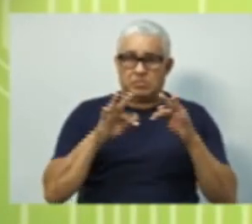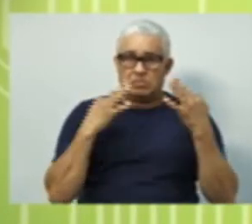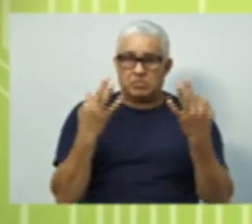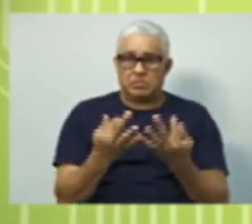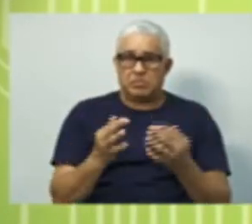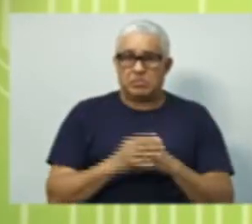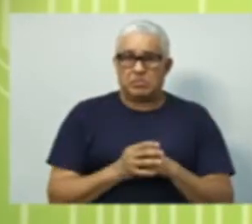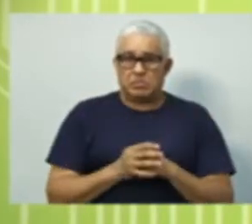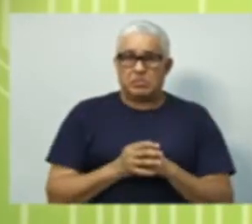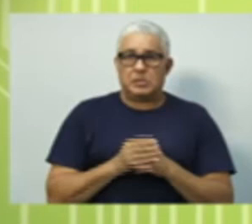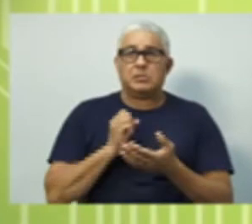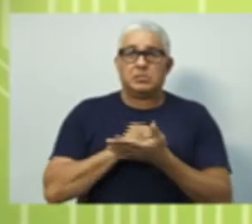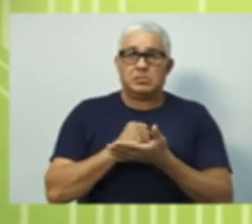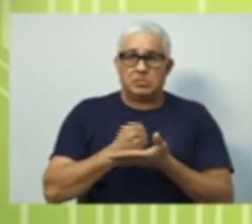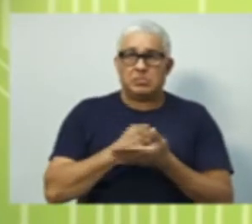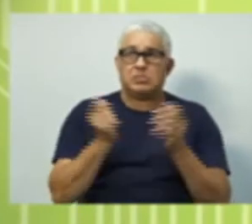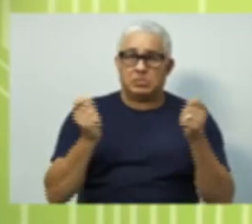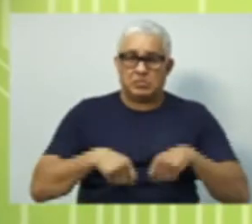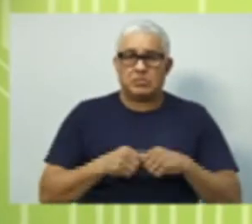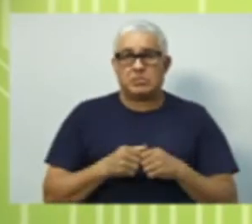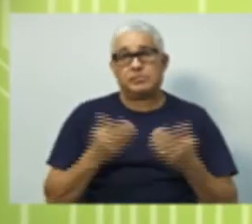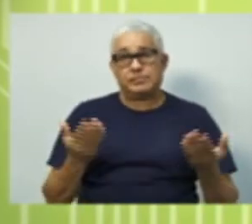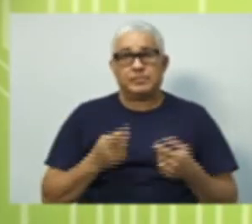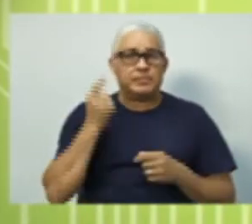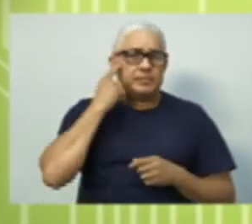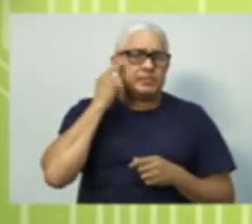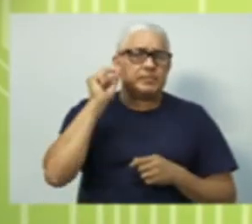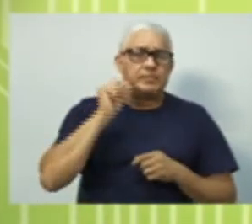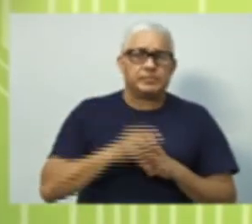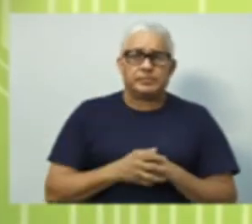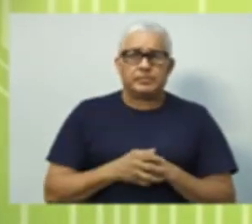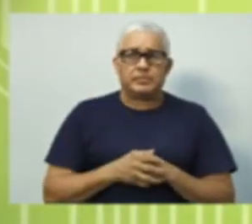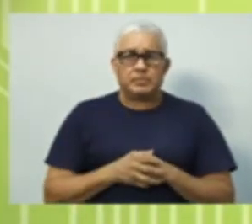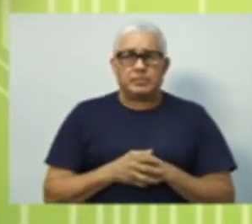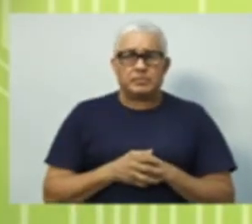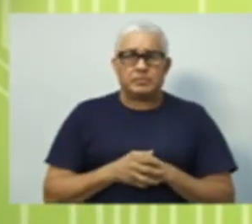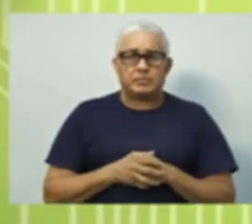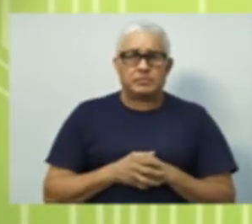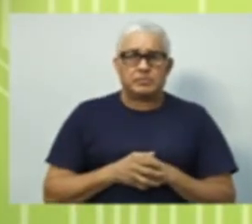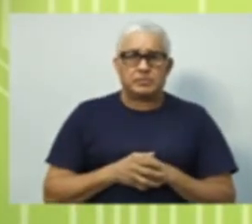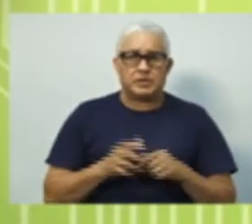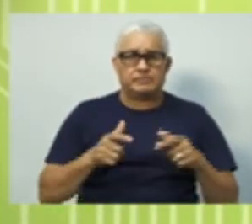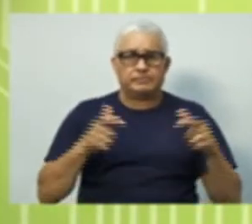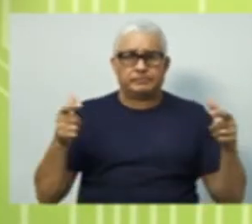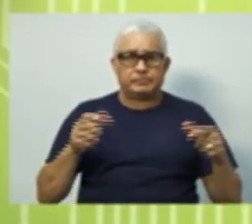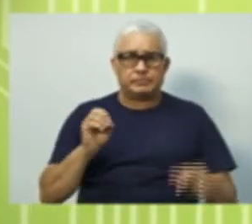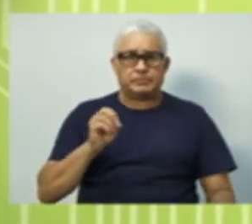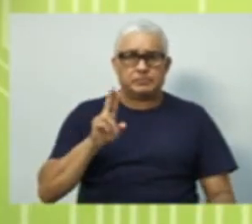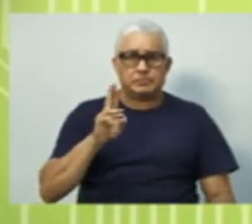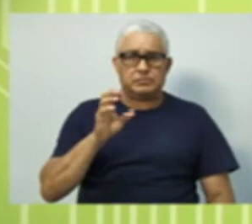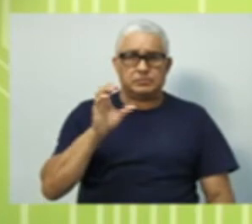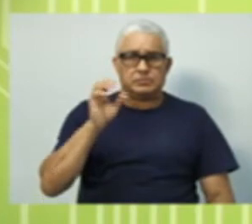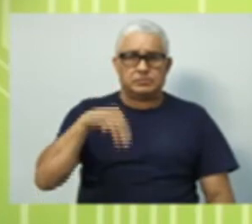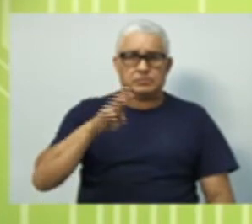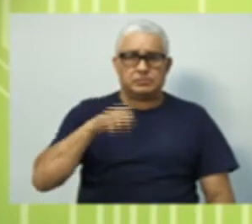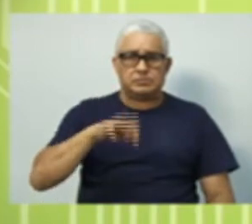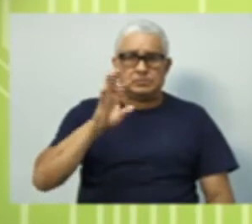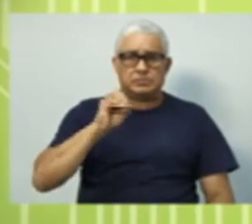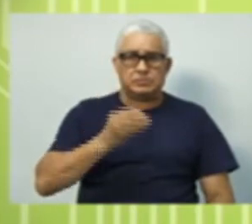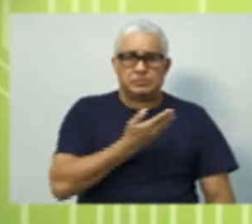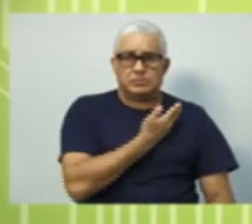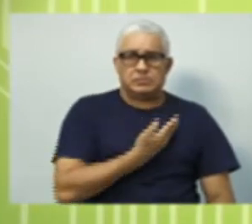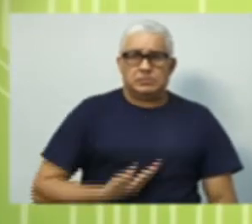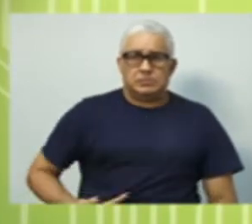pensado. Lembra que vimos anteriormente um aluno, né, que dizia assim, os dados têm que ser precisos, têm que ser